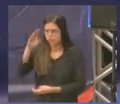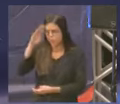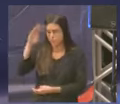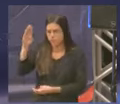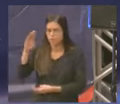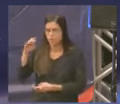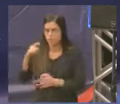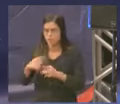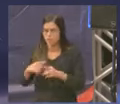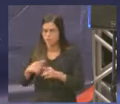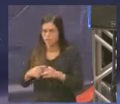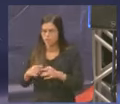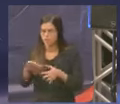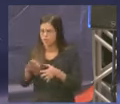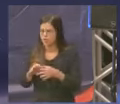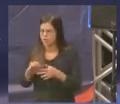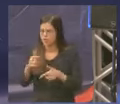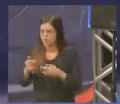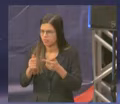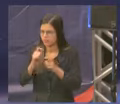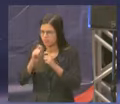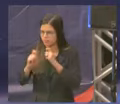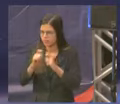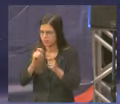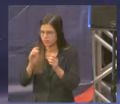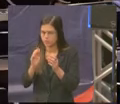do trabalho jornalístico, tá bom?